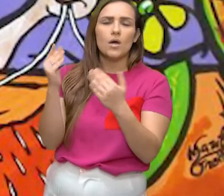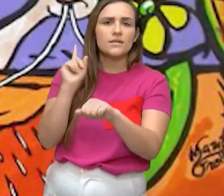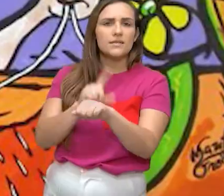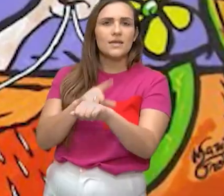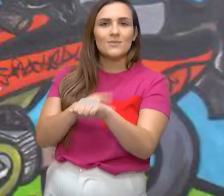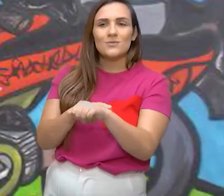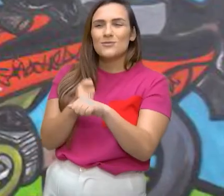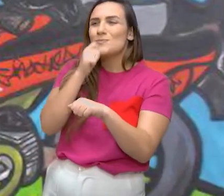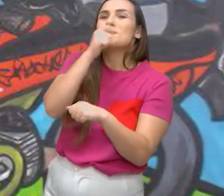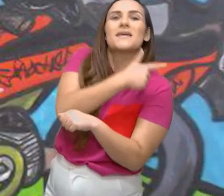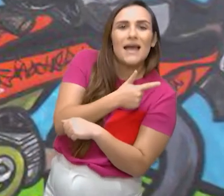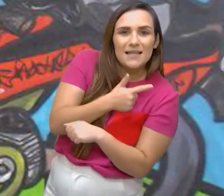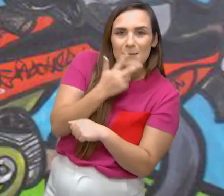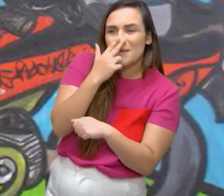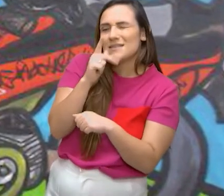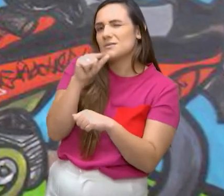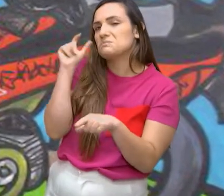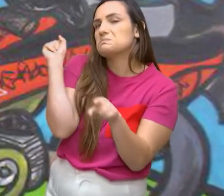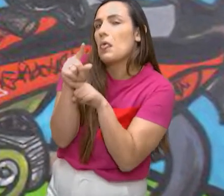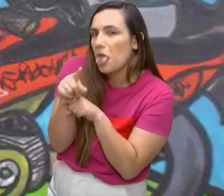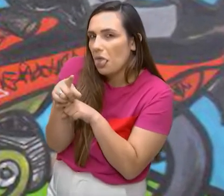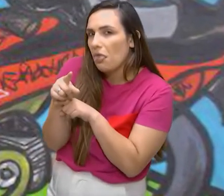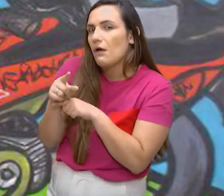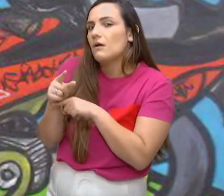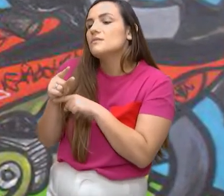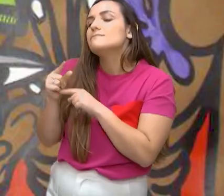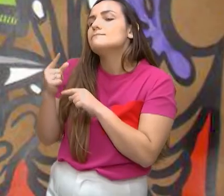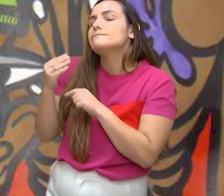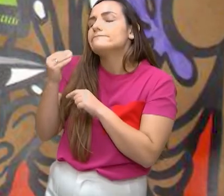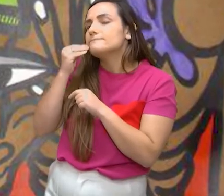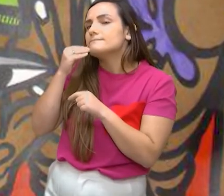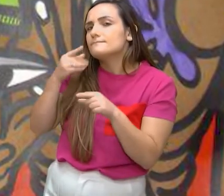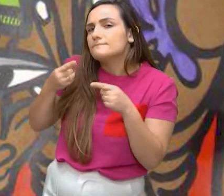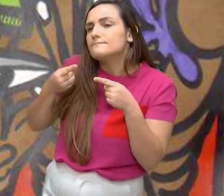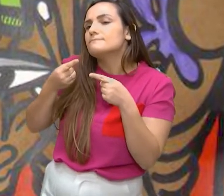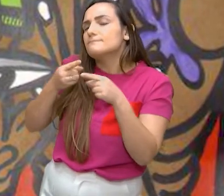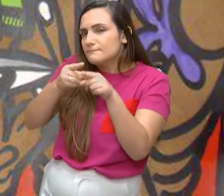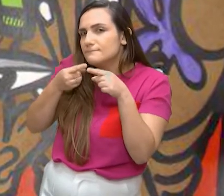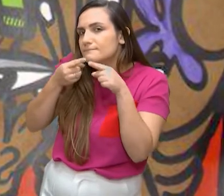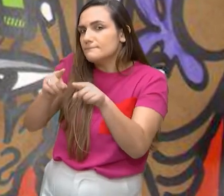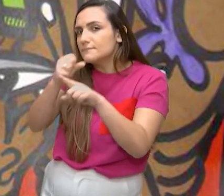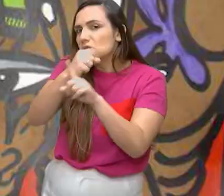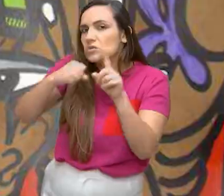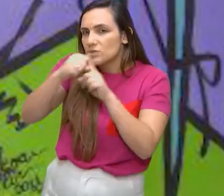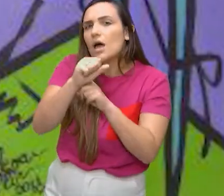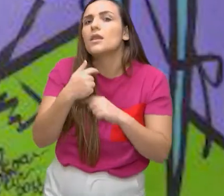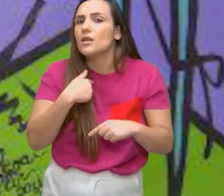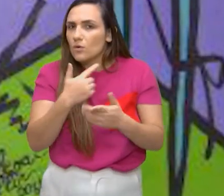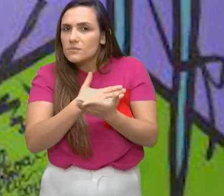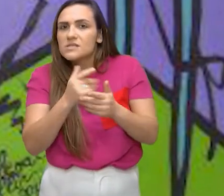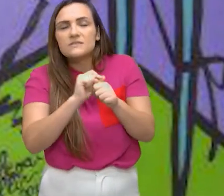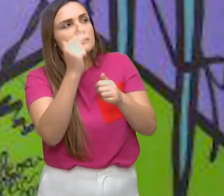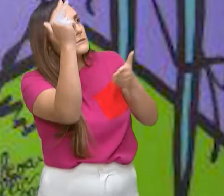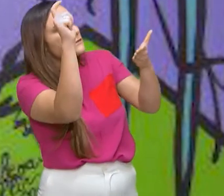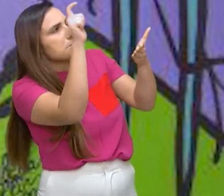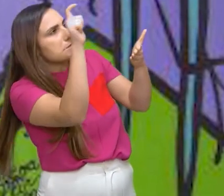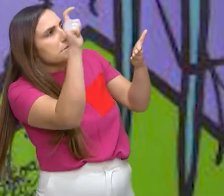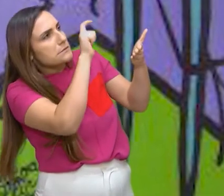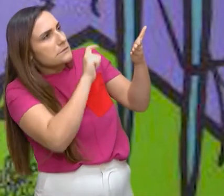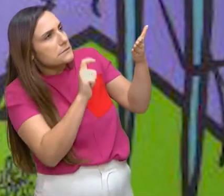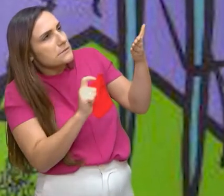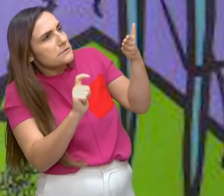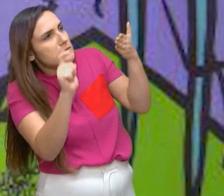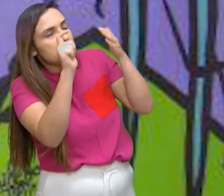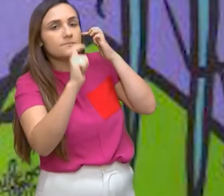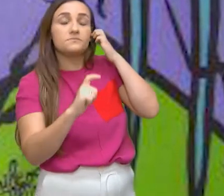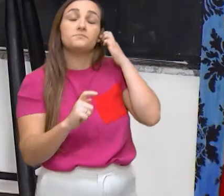cartoons contemporâneos, aqueles desenhos humorísticos de caráter crítico e que envolvem o dia a dia da sociedade.